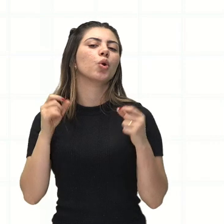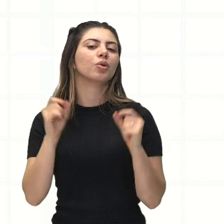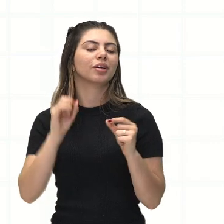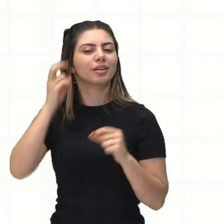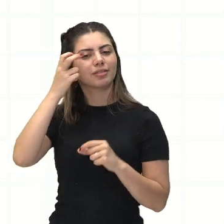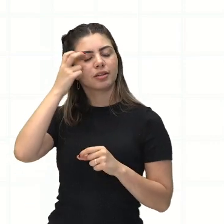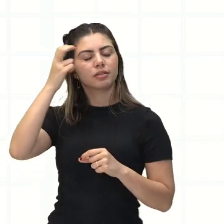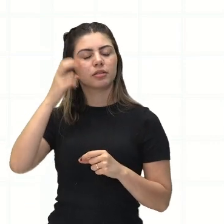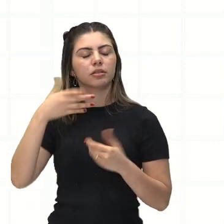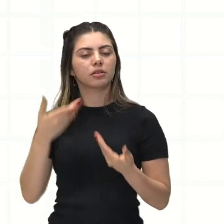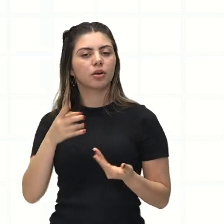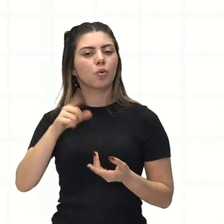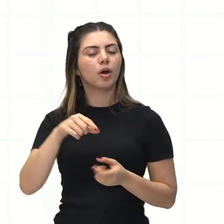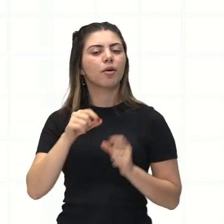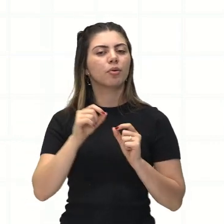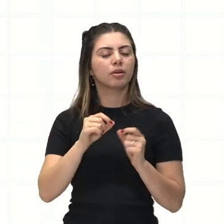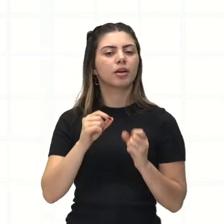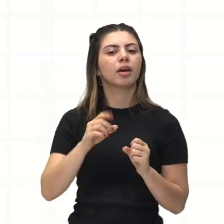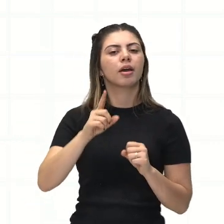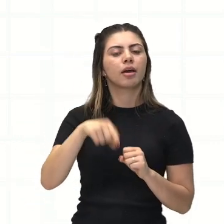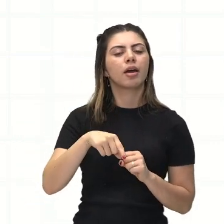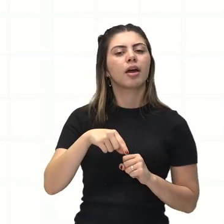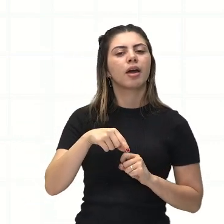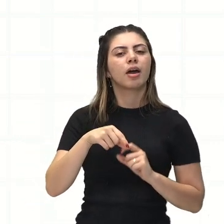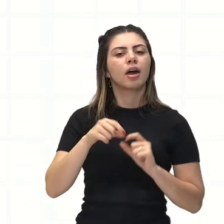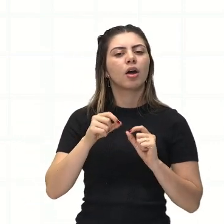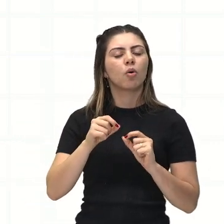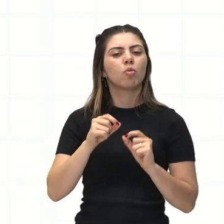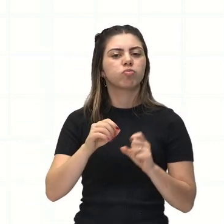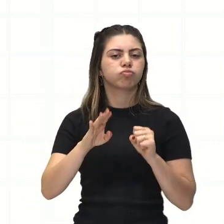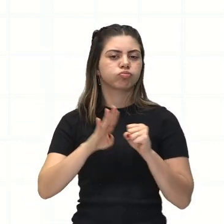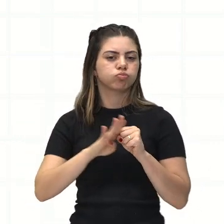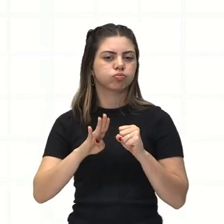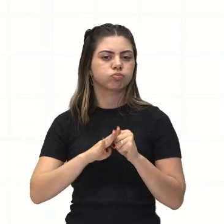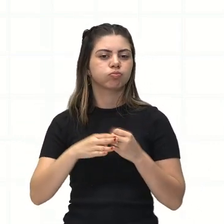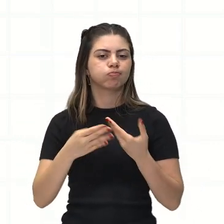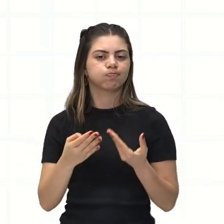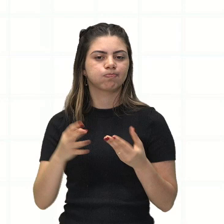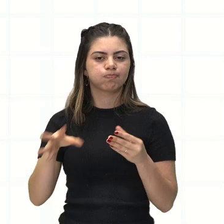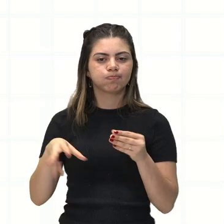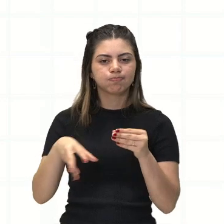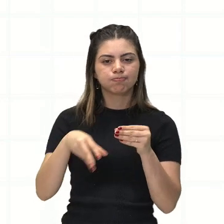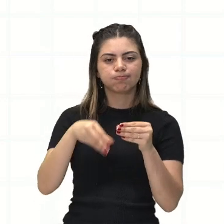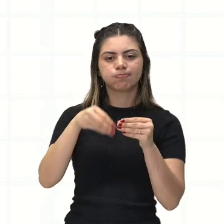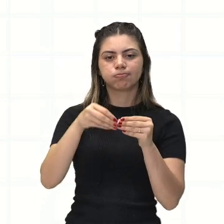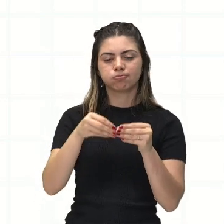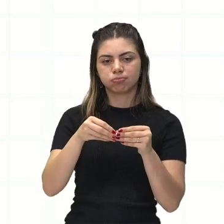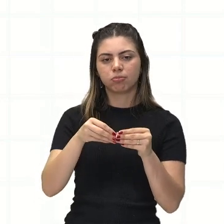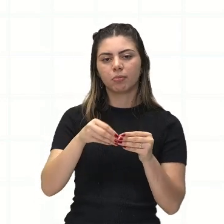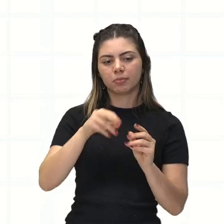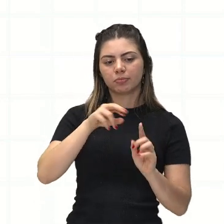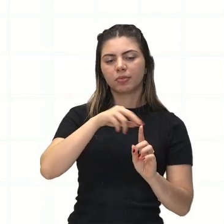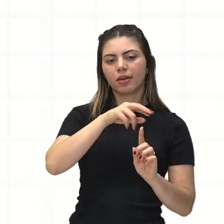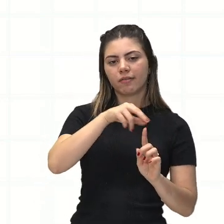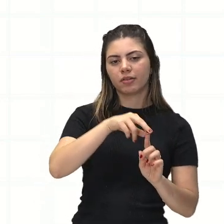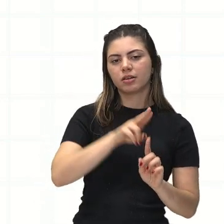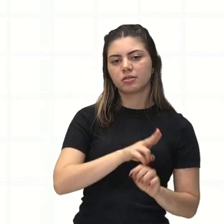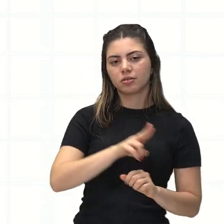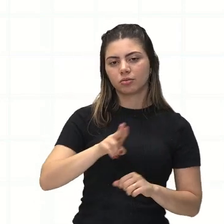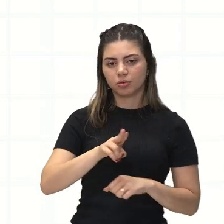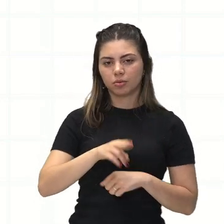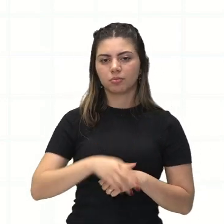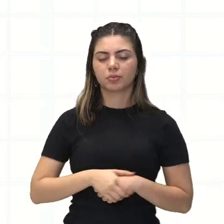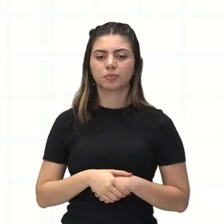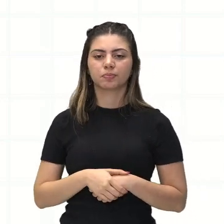sentido de um substantivo, então eu tenho um complemento nominal desse substantivo. Então, digamos